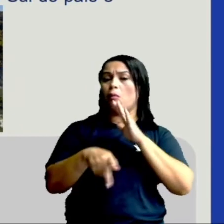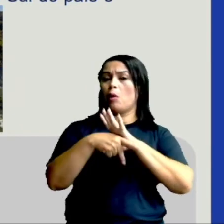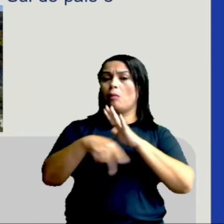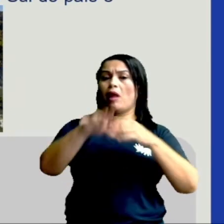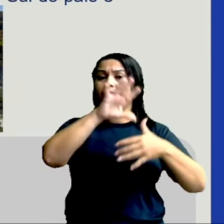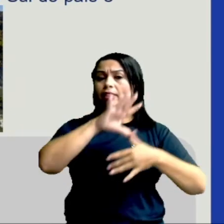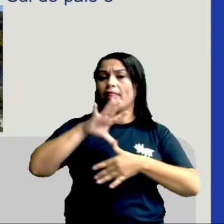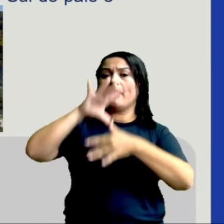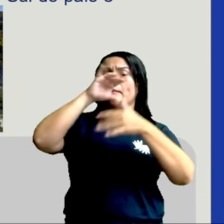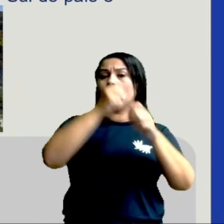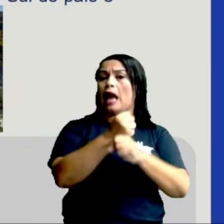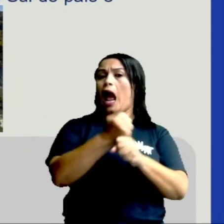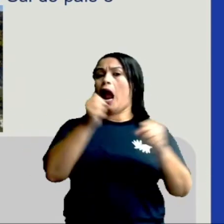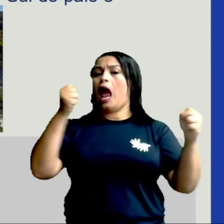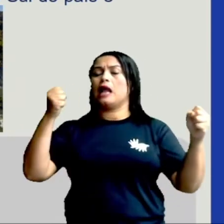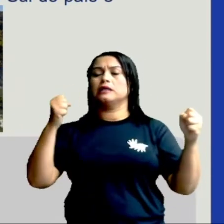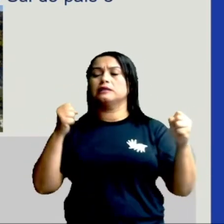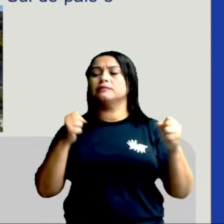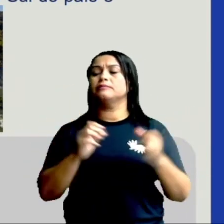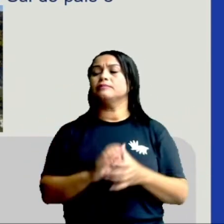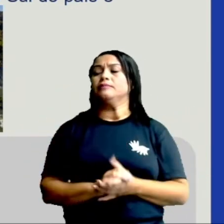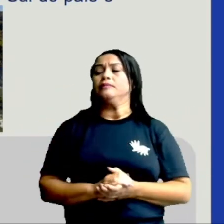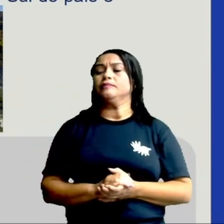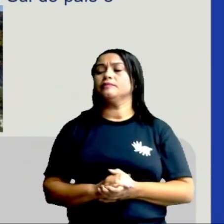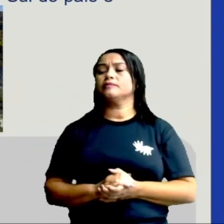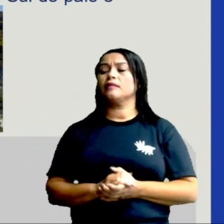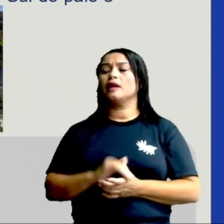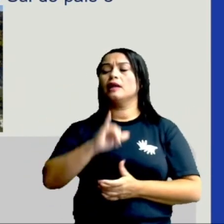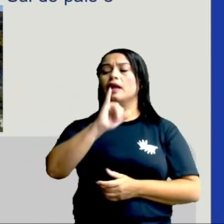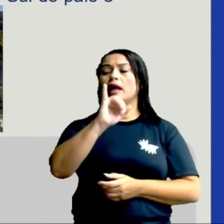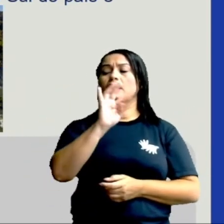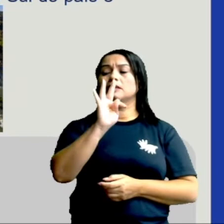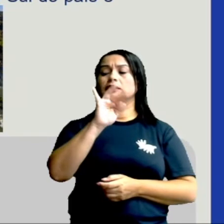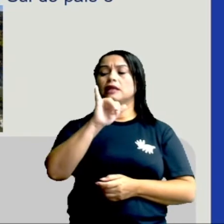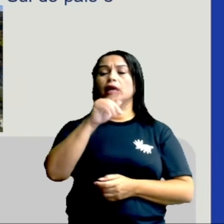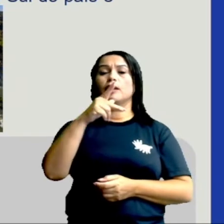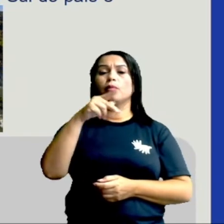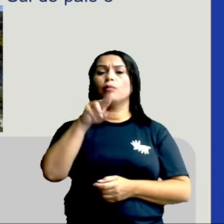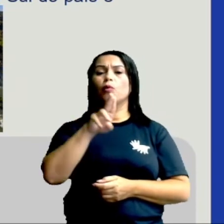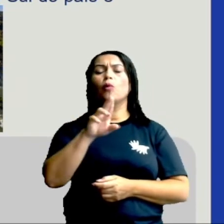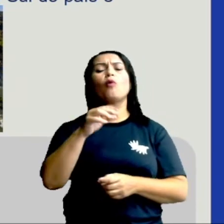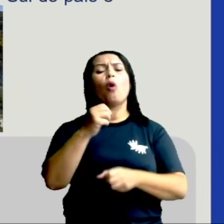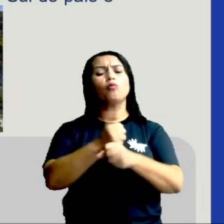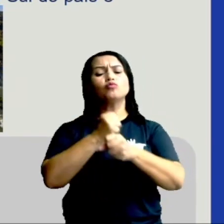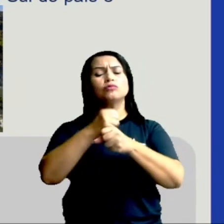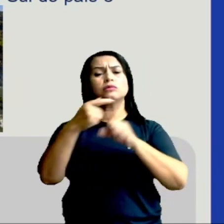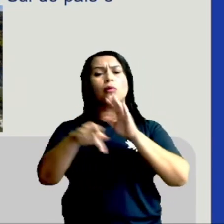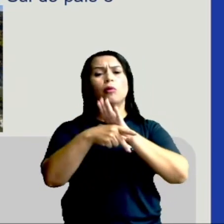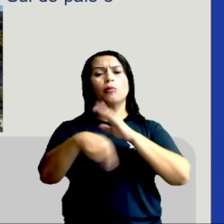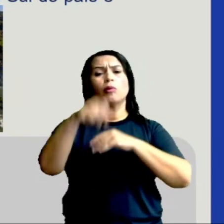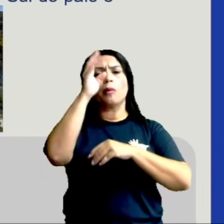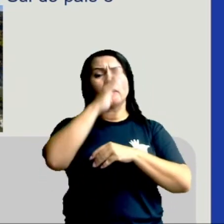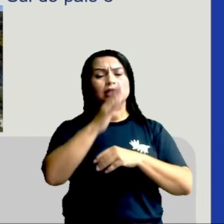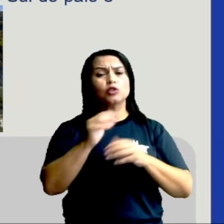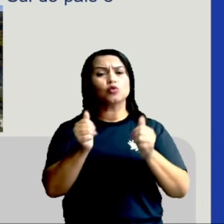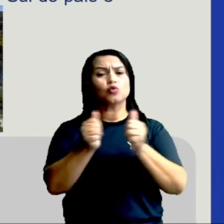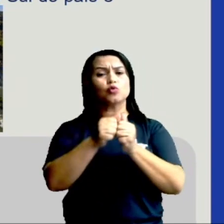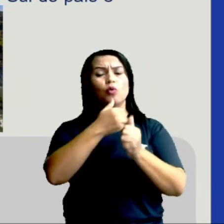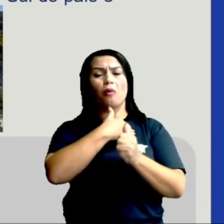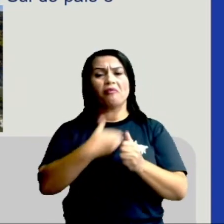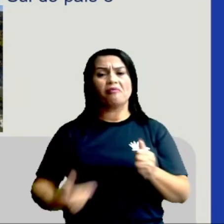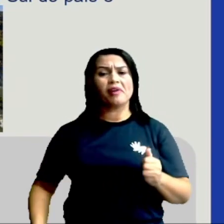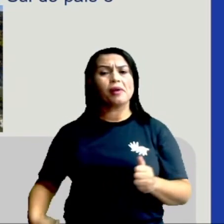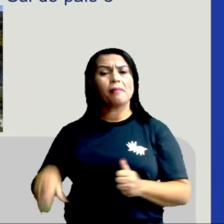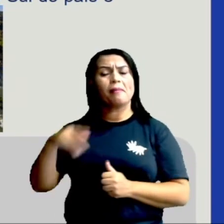chamada de Usina de Itaipu, que foi construída no Brasil em parceria com o governo paraguaio. Por